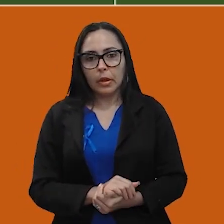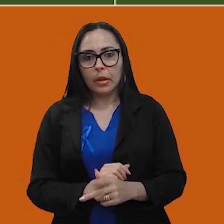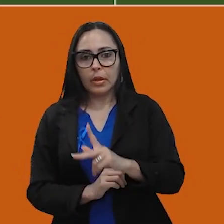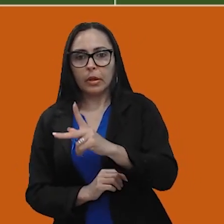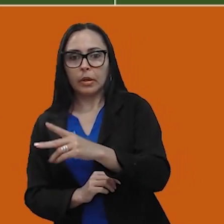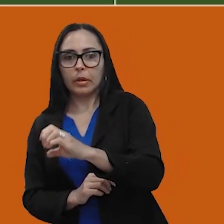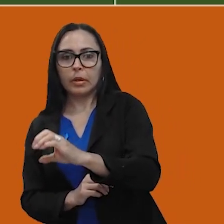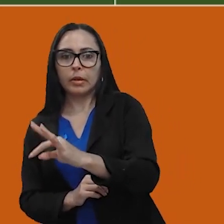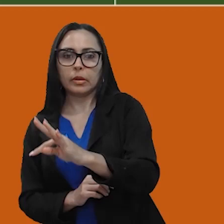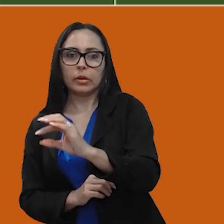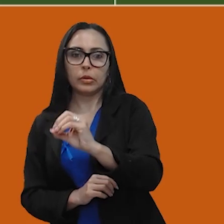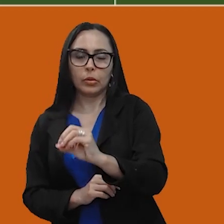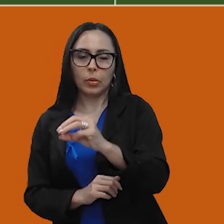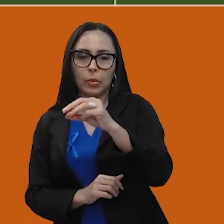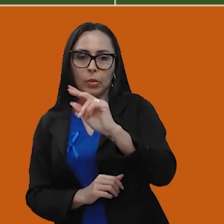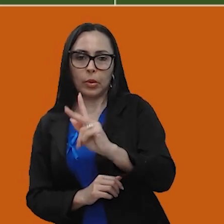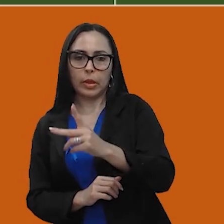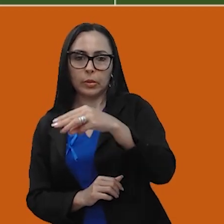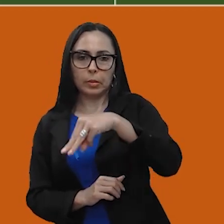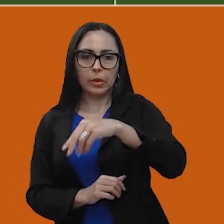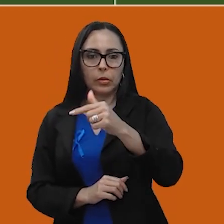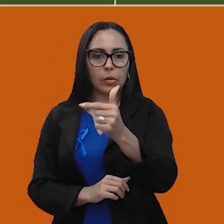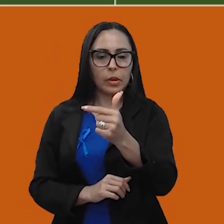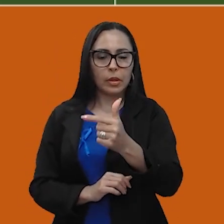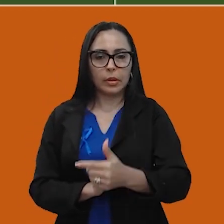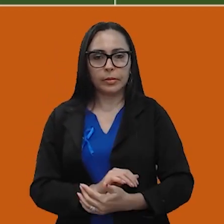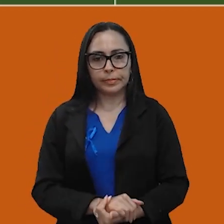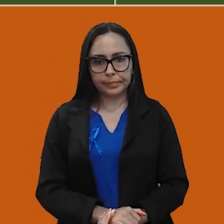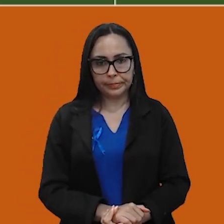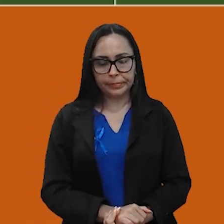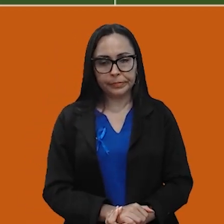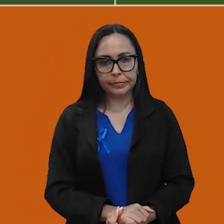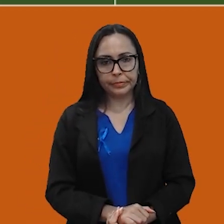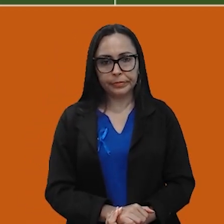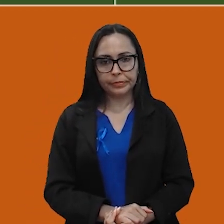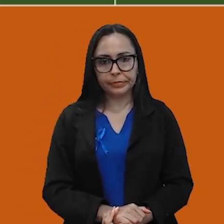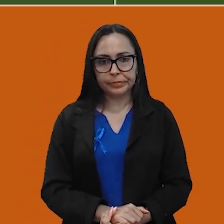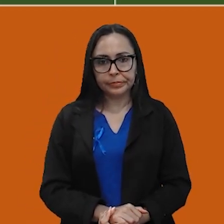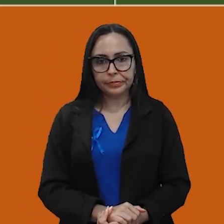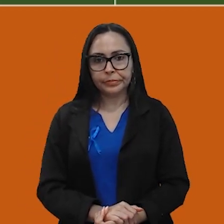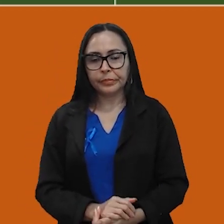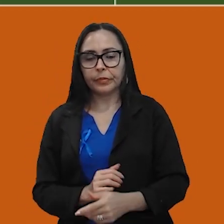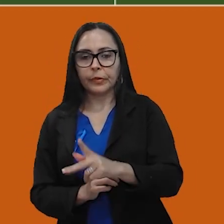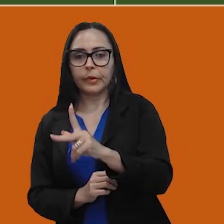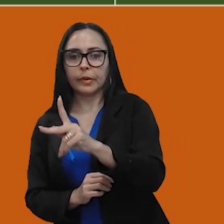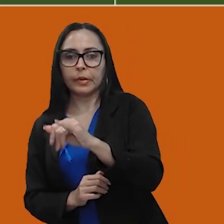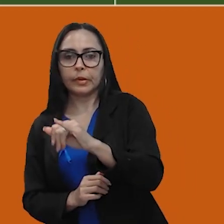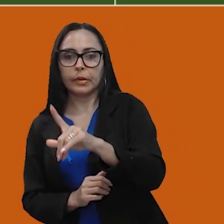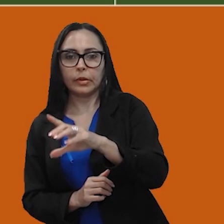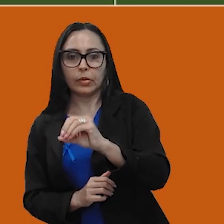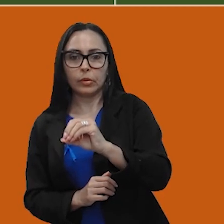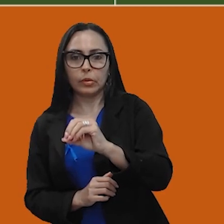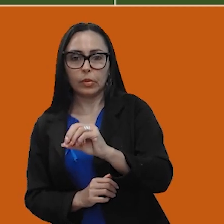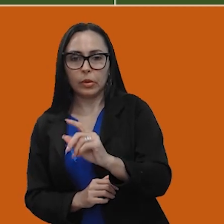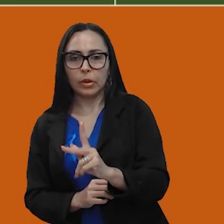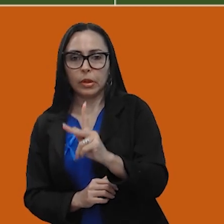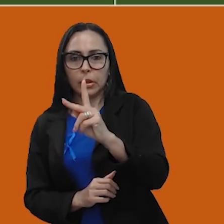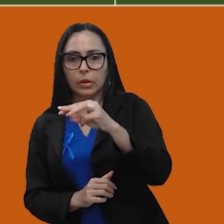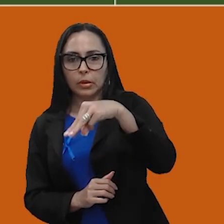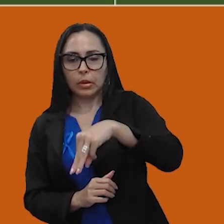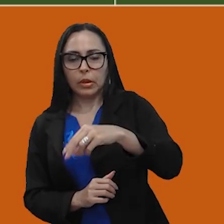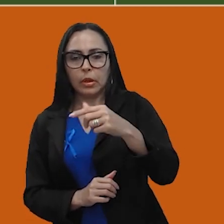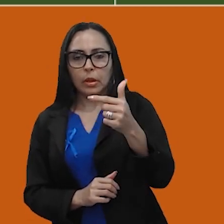hectômetro quadrado, ou seja, o hectômetro quadrado. E por último ali eu tenho o quilômetro quadrado, olha, o